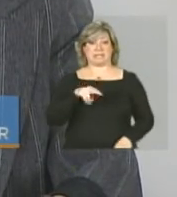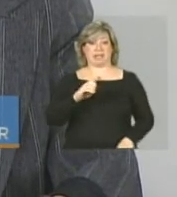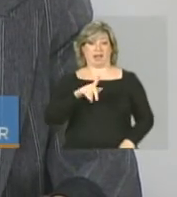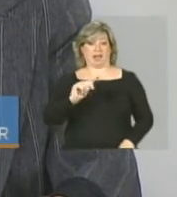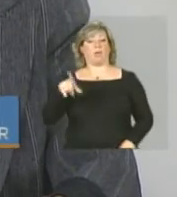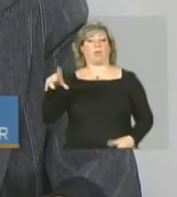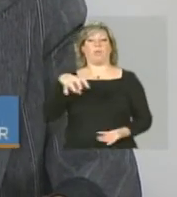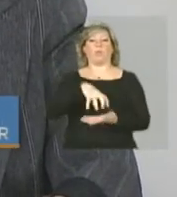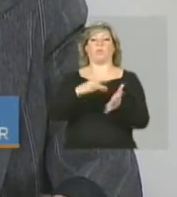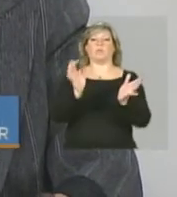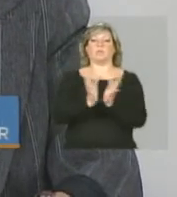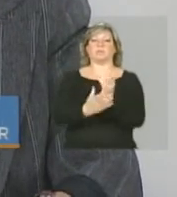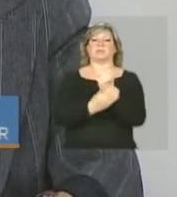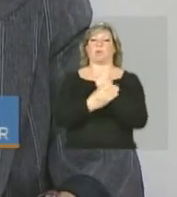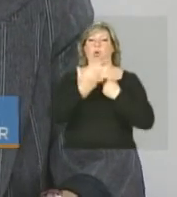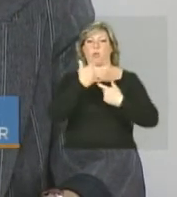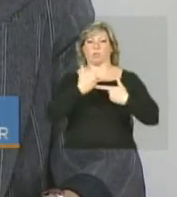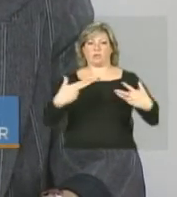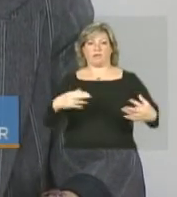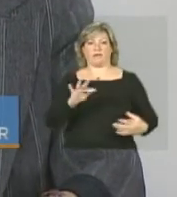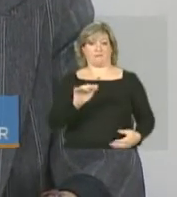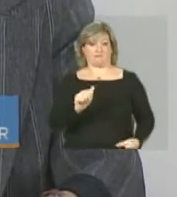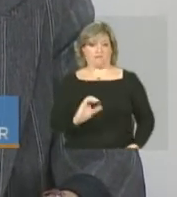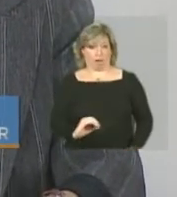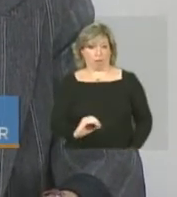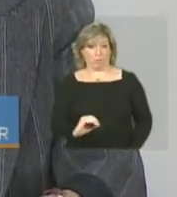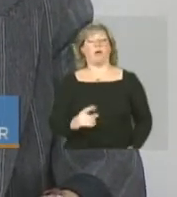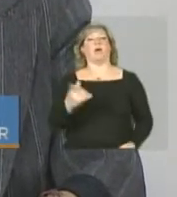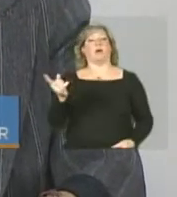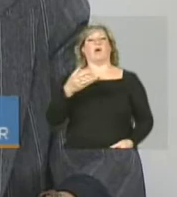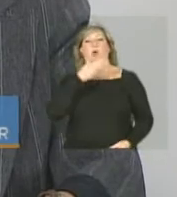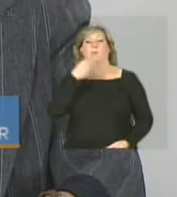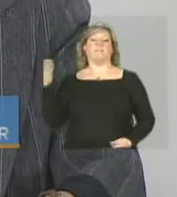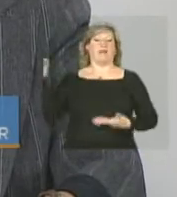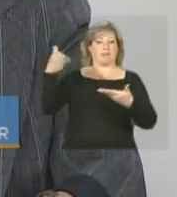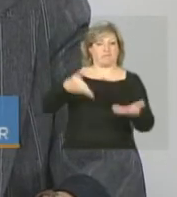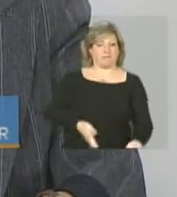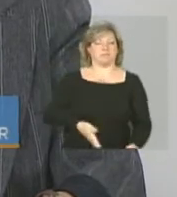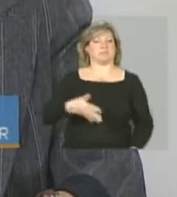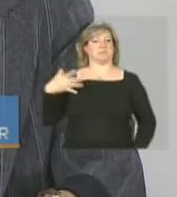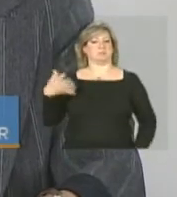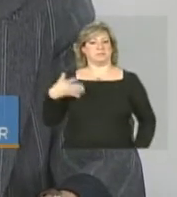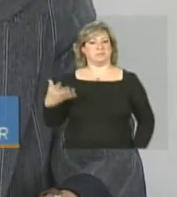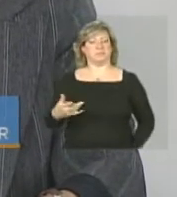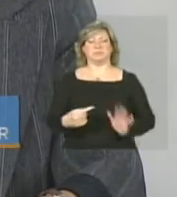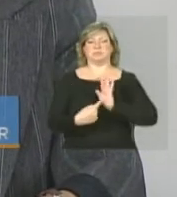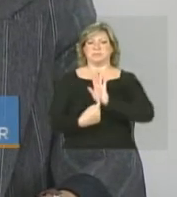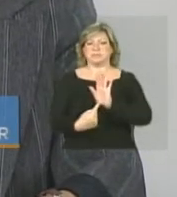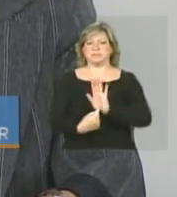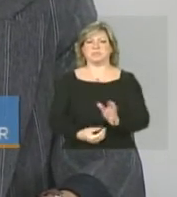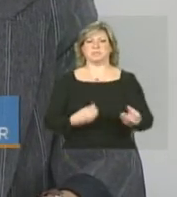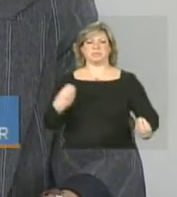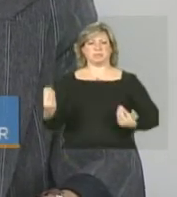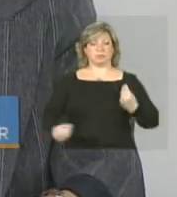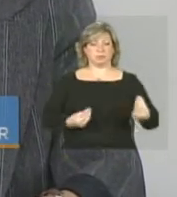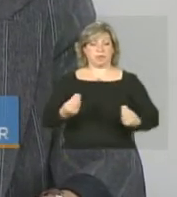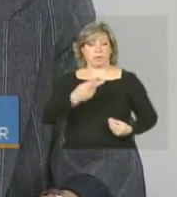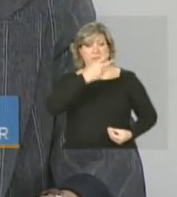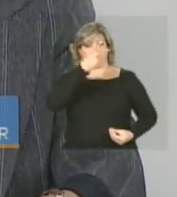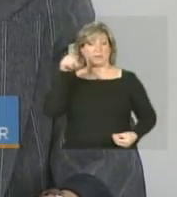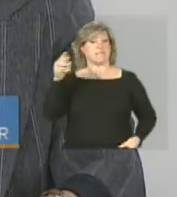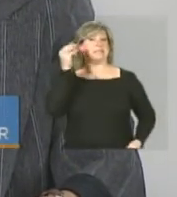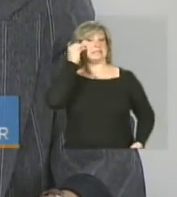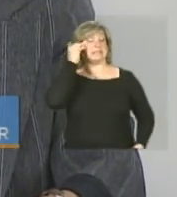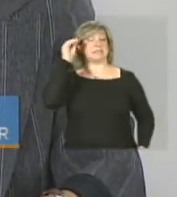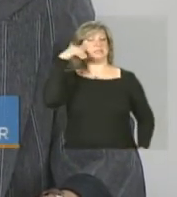Comitê de Segurança Alimentar, da FAO, e é muito importante ter uma leitura por alguém que